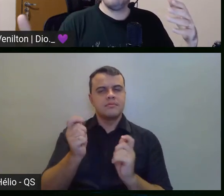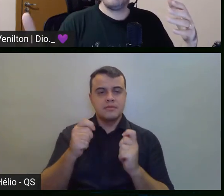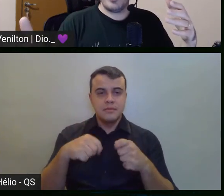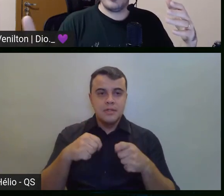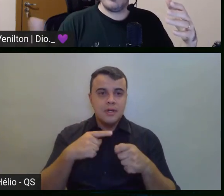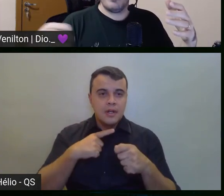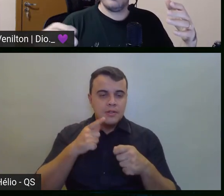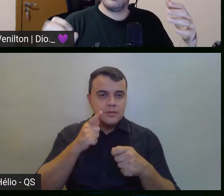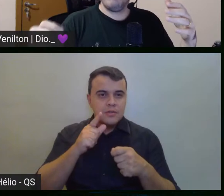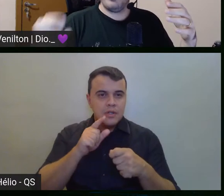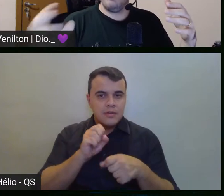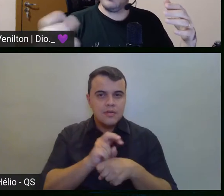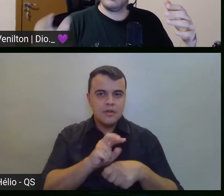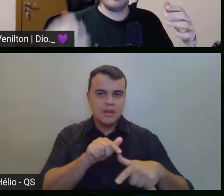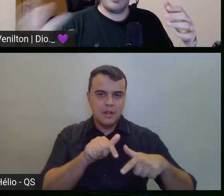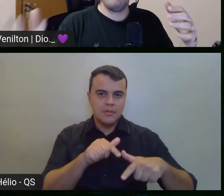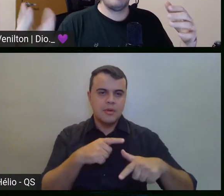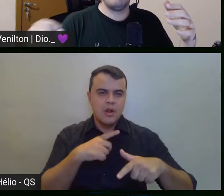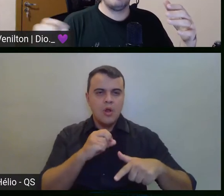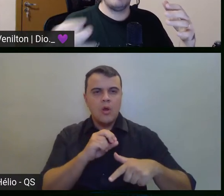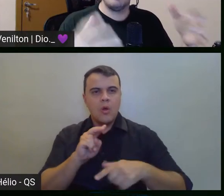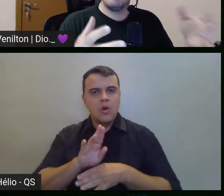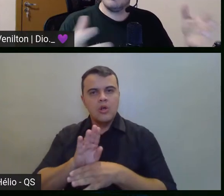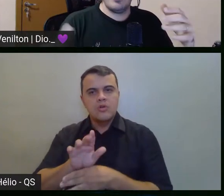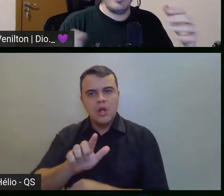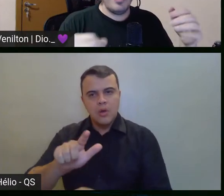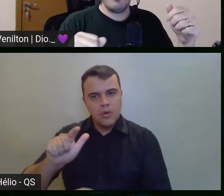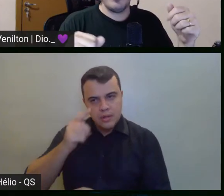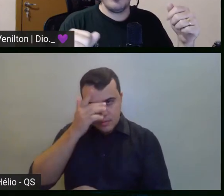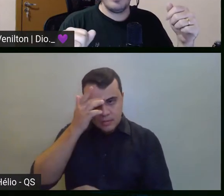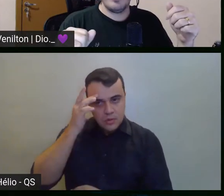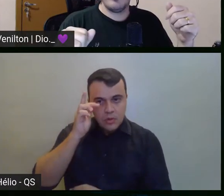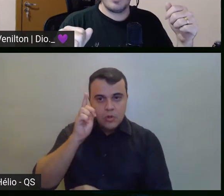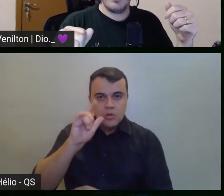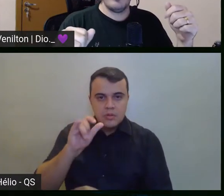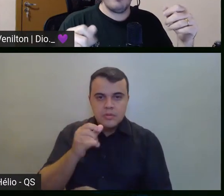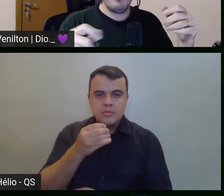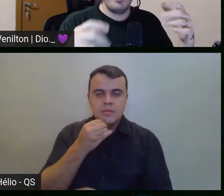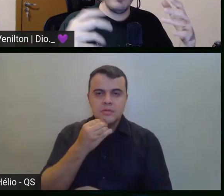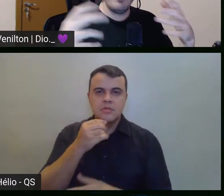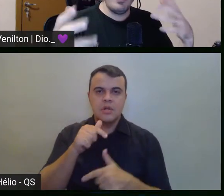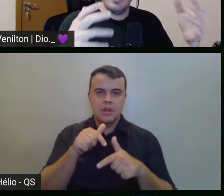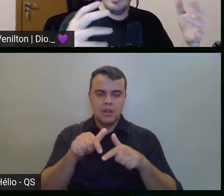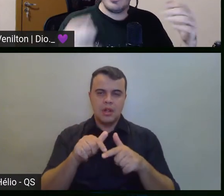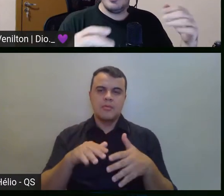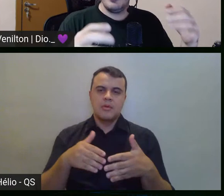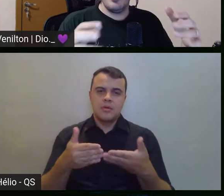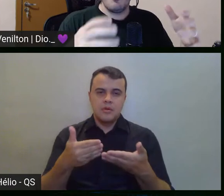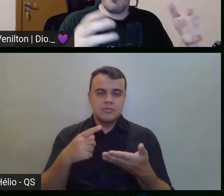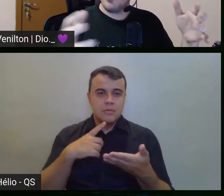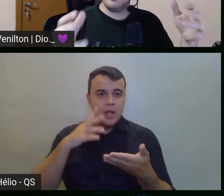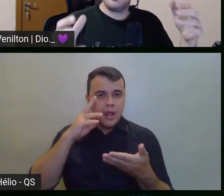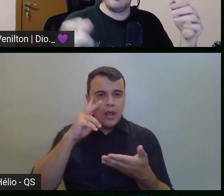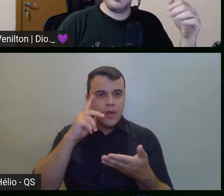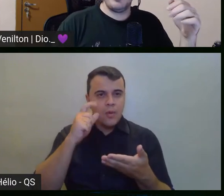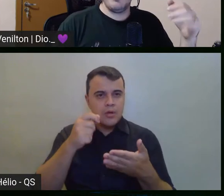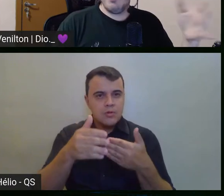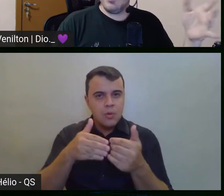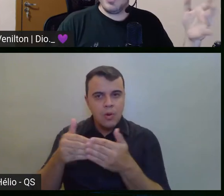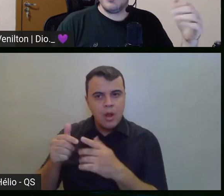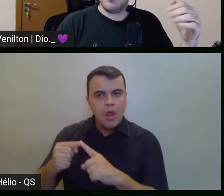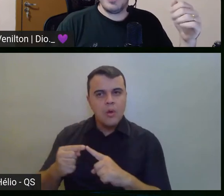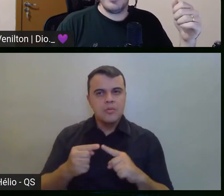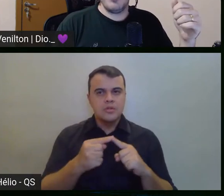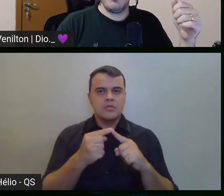se posicionar no mercado de trabalho ou ajudar outras pessoas a conseguirem oportunidade no mercado de trabalho então Acho que qualquer um desses